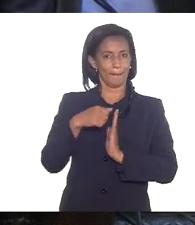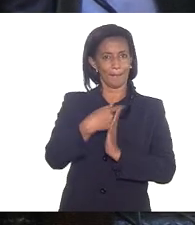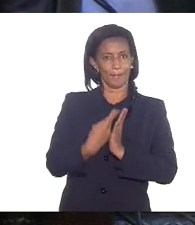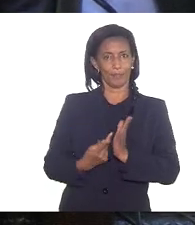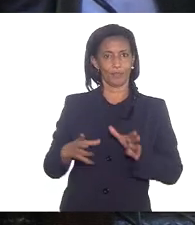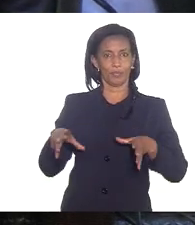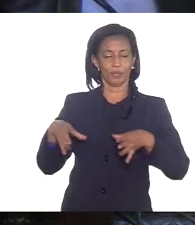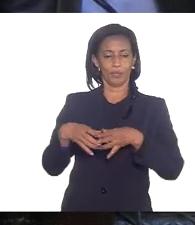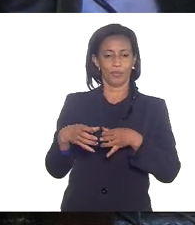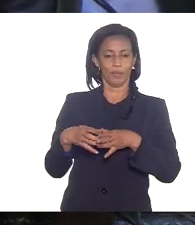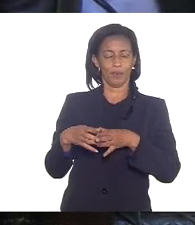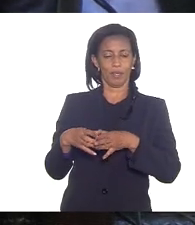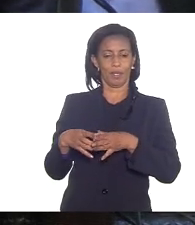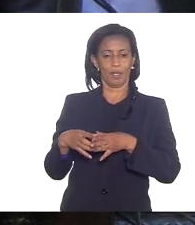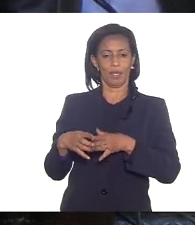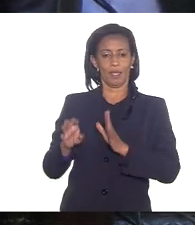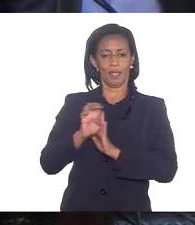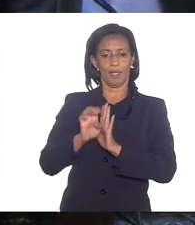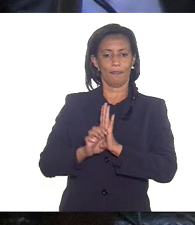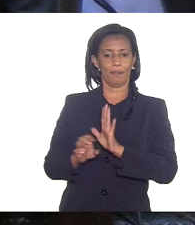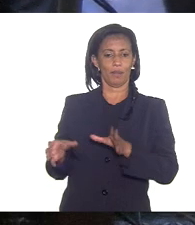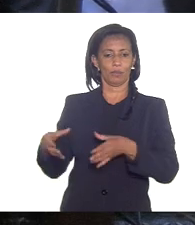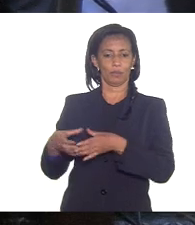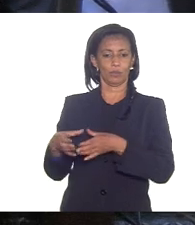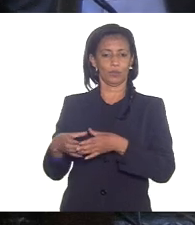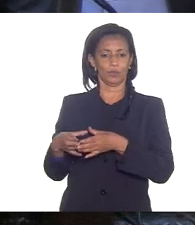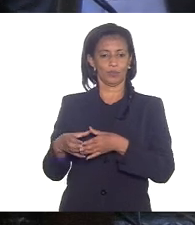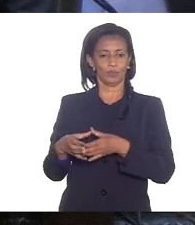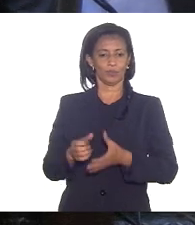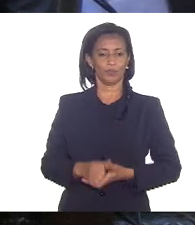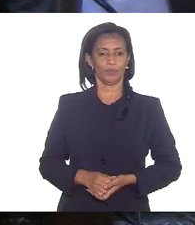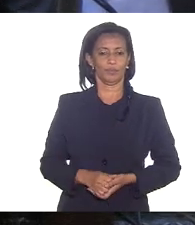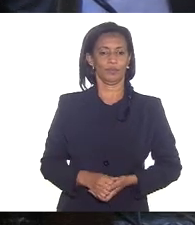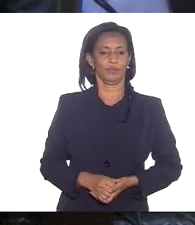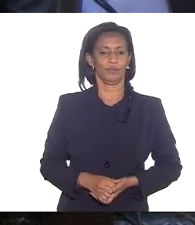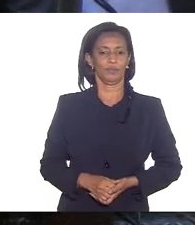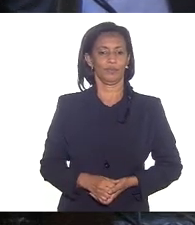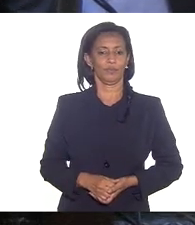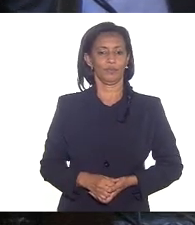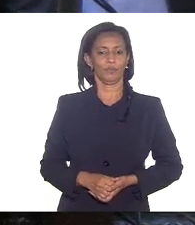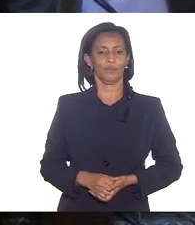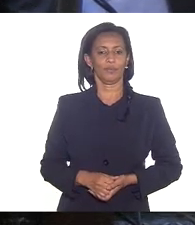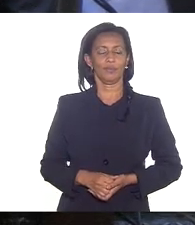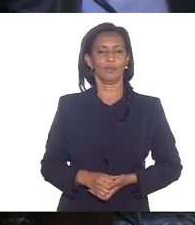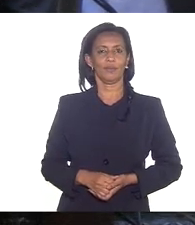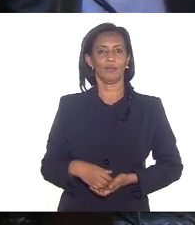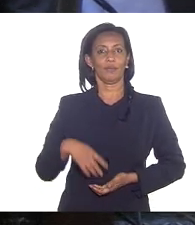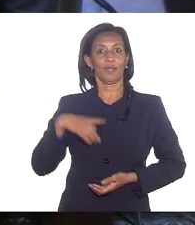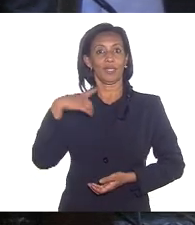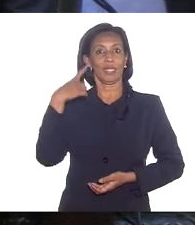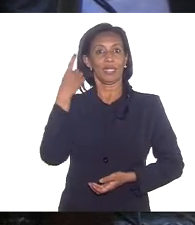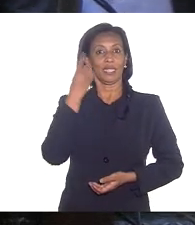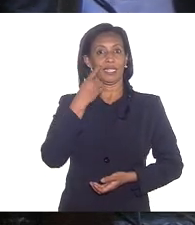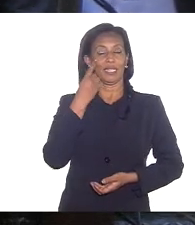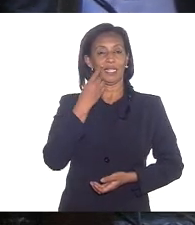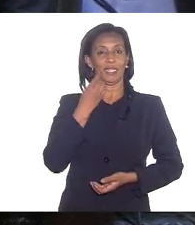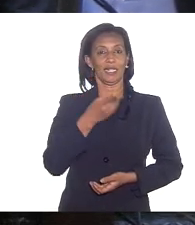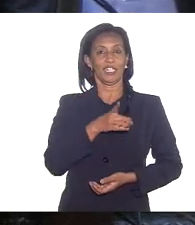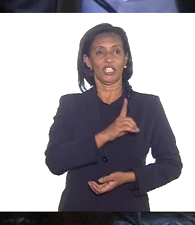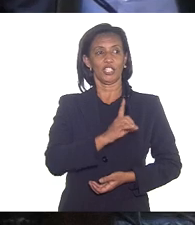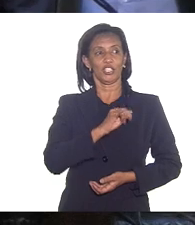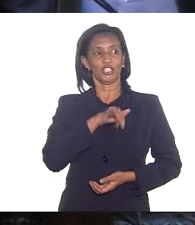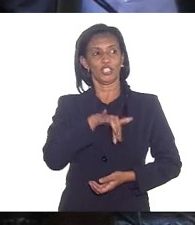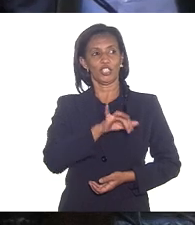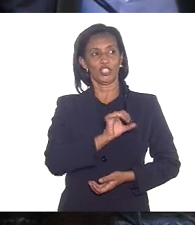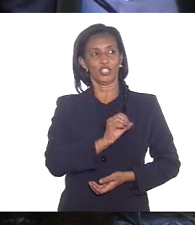da comissão de emendas constitucionais e vetos podem te parecer pela comissão o Nobre Deputado senhor presidente Marcelo